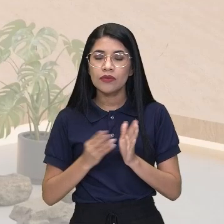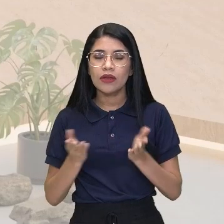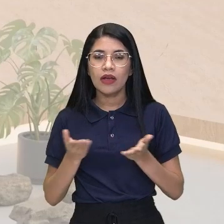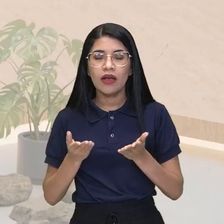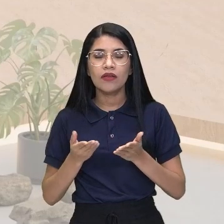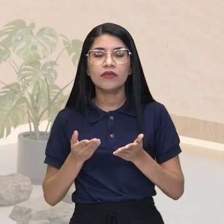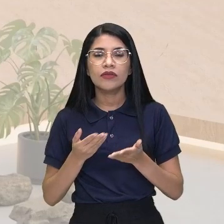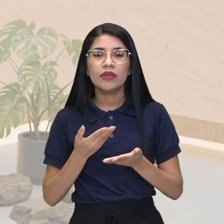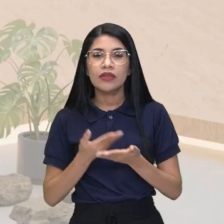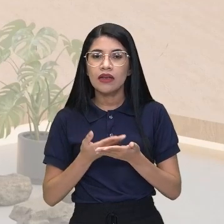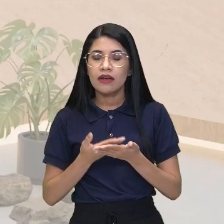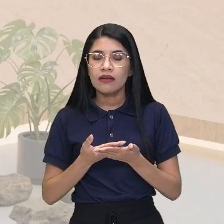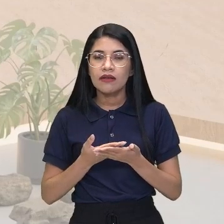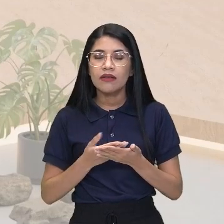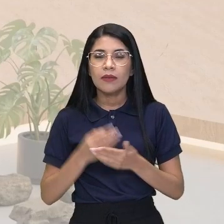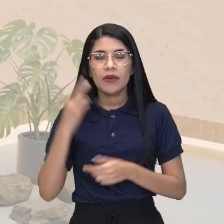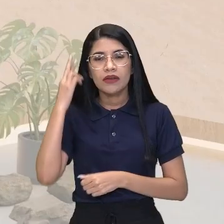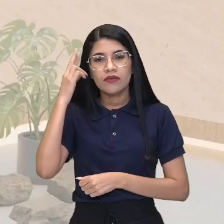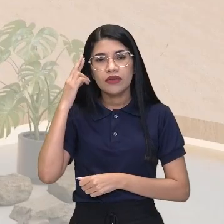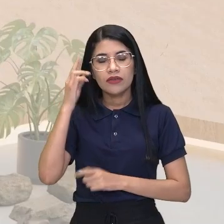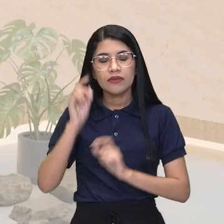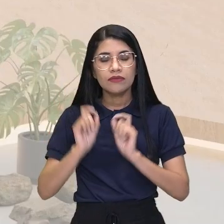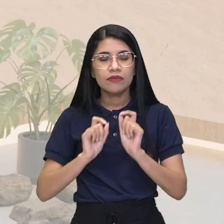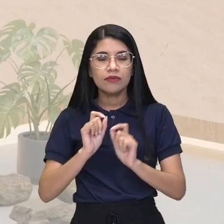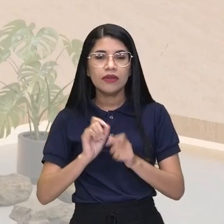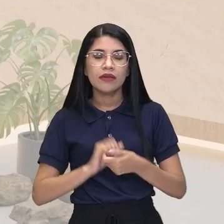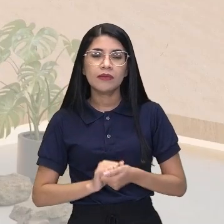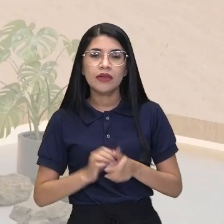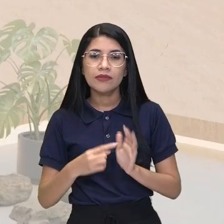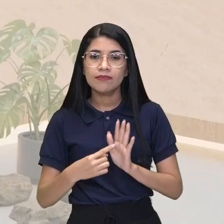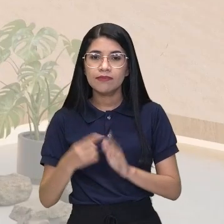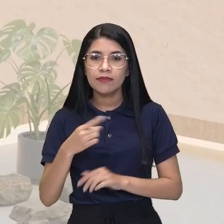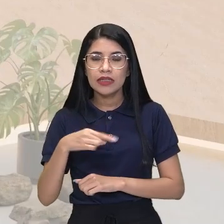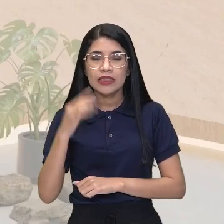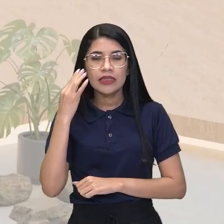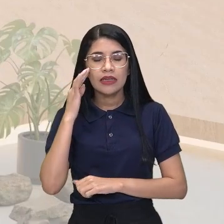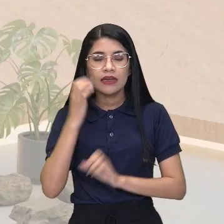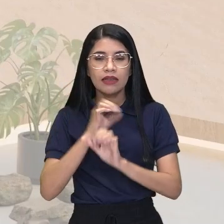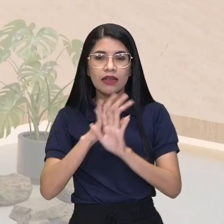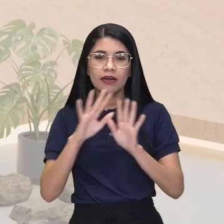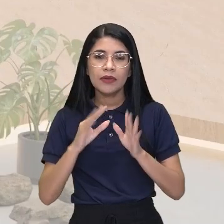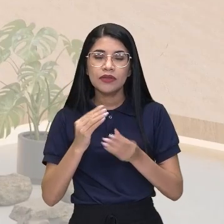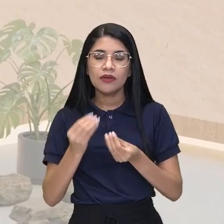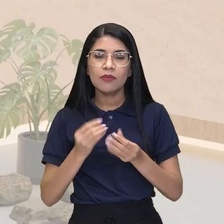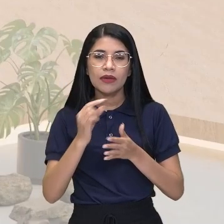né, um pouco uma reflexão aí que a gente fez aqui para vocês entenderem, para a gente entender melhor essas